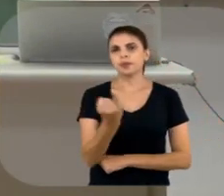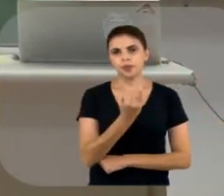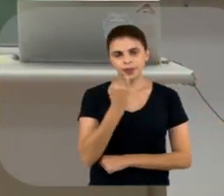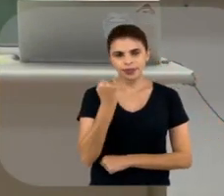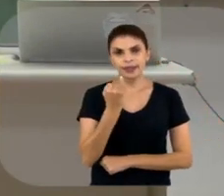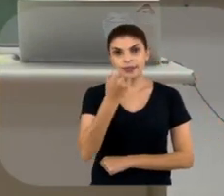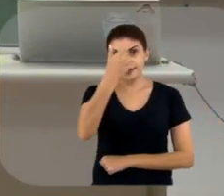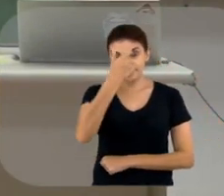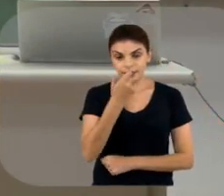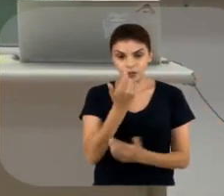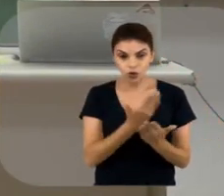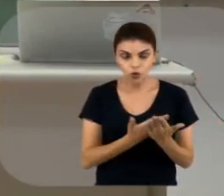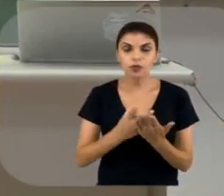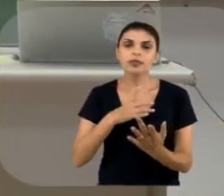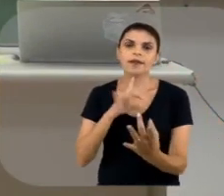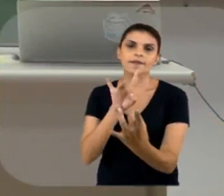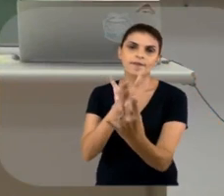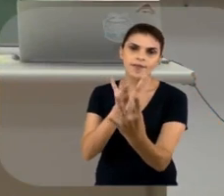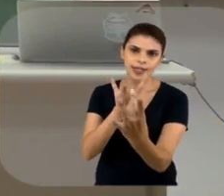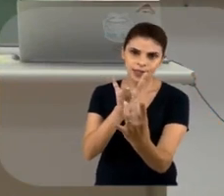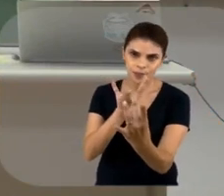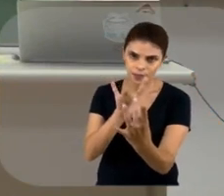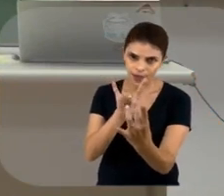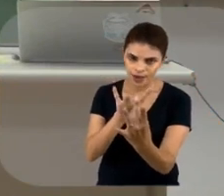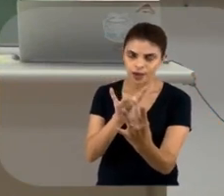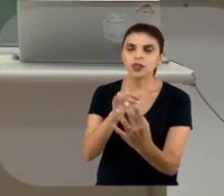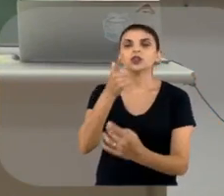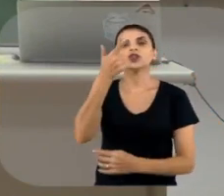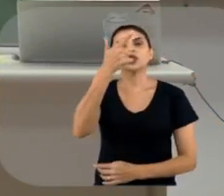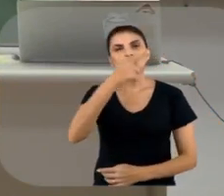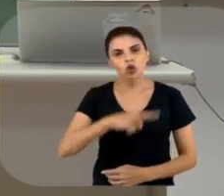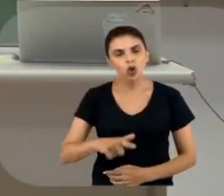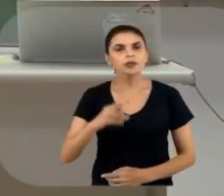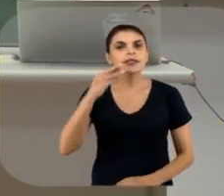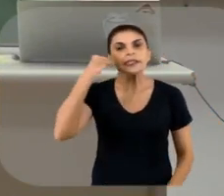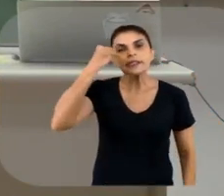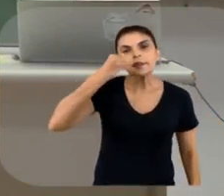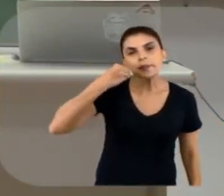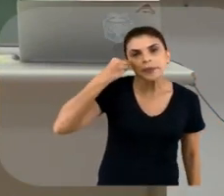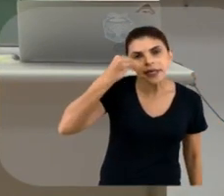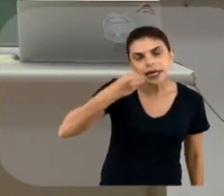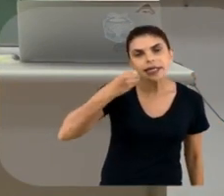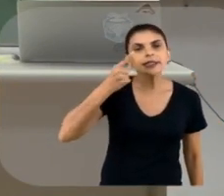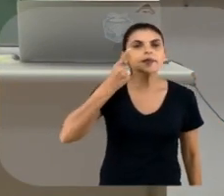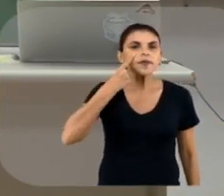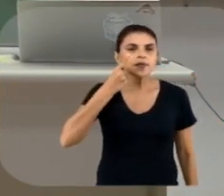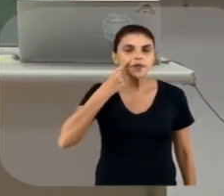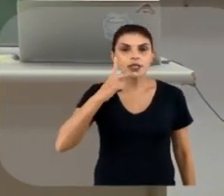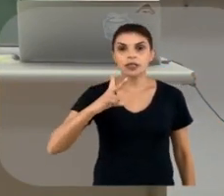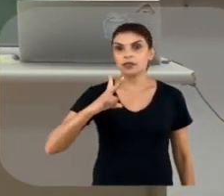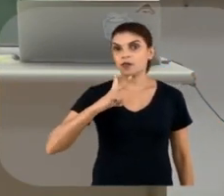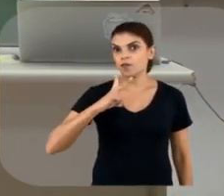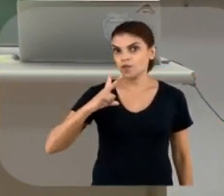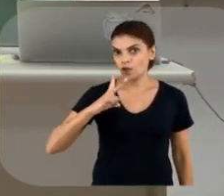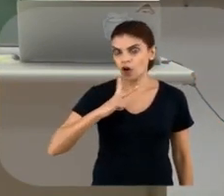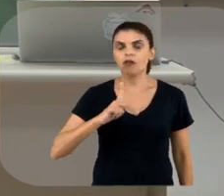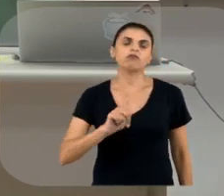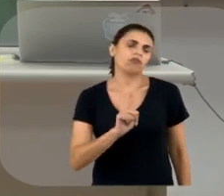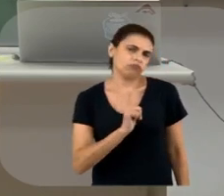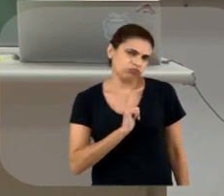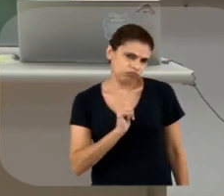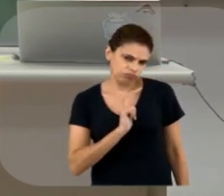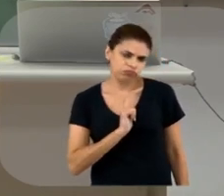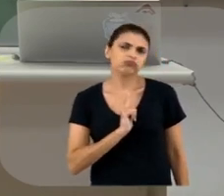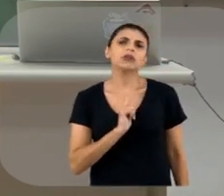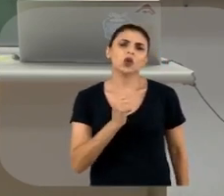aquele estudante tenha um feedback, né, mais uma vez, ele vai estar naquela experiência individual, né, não vai